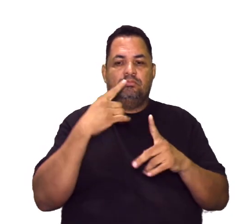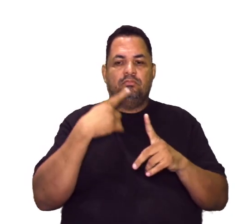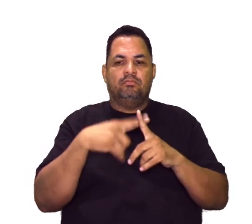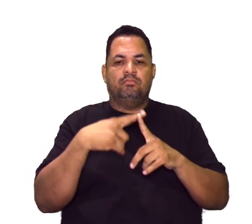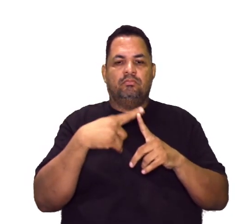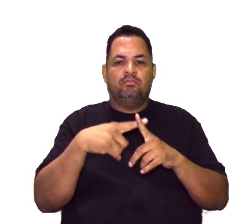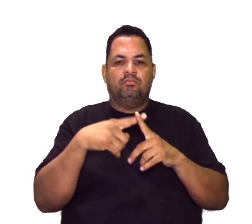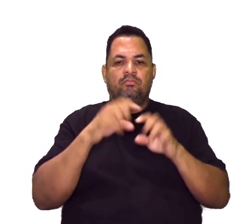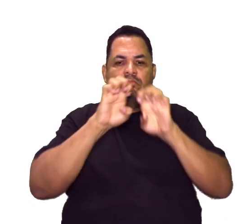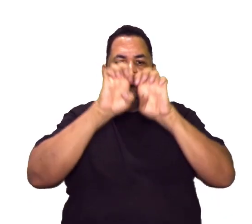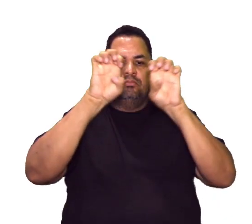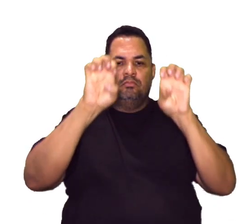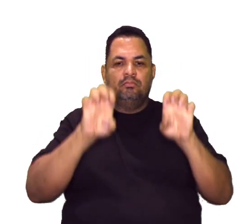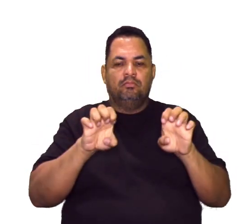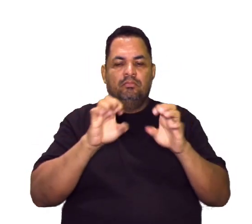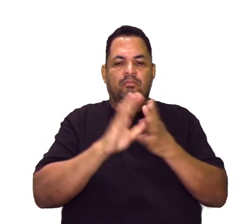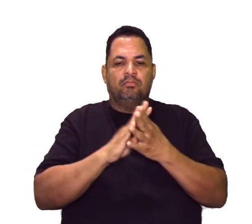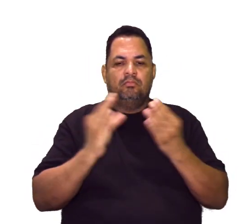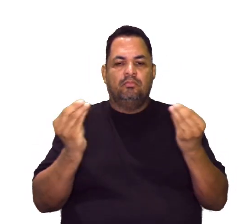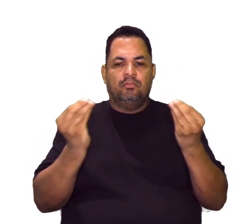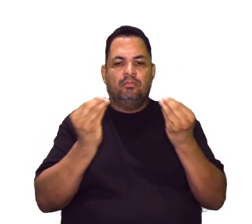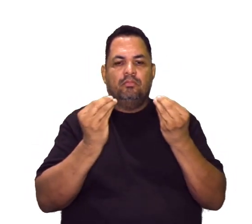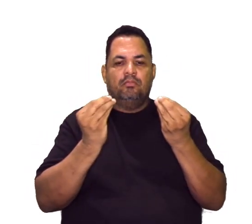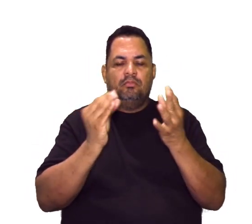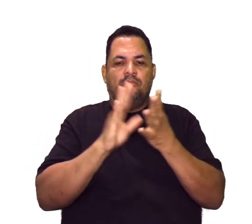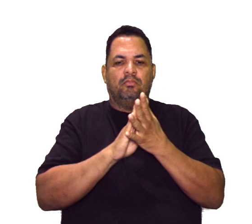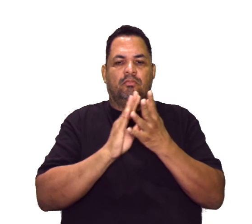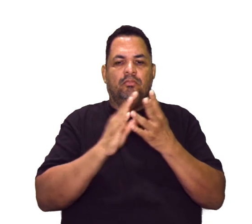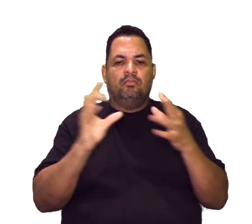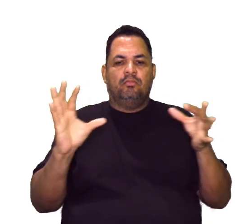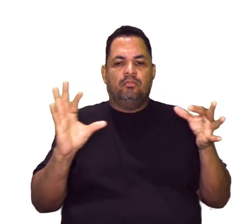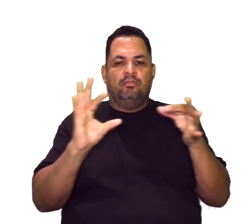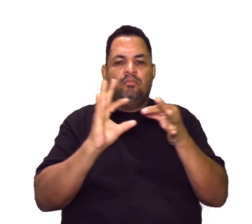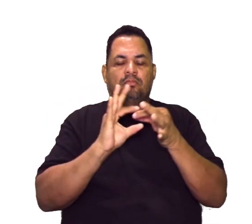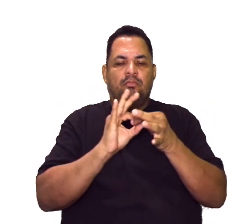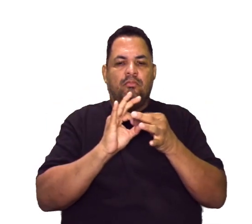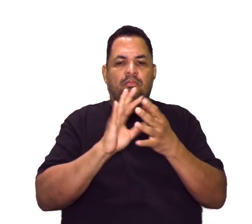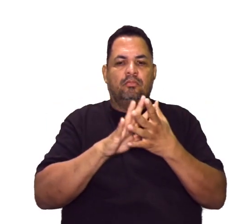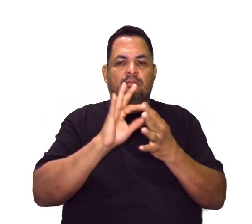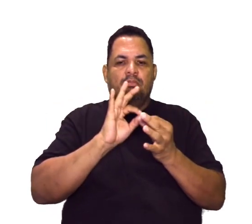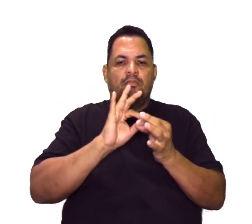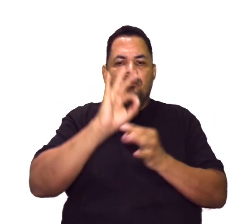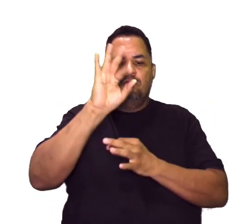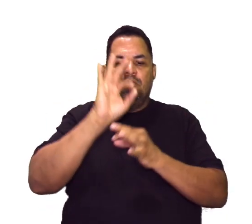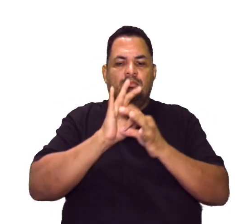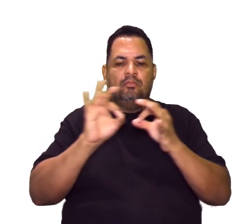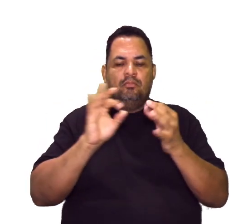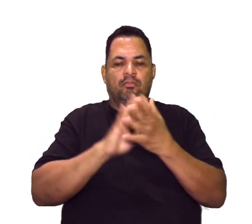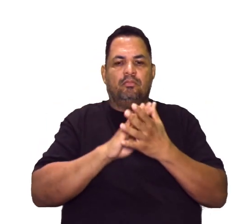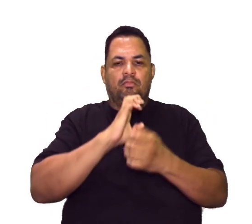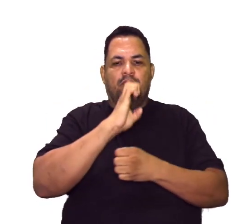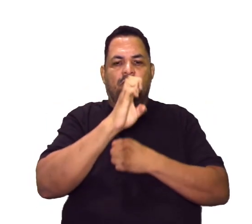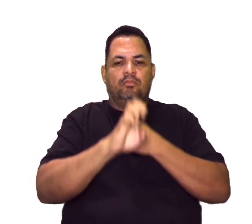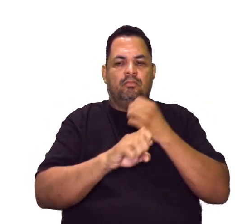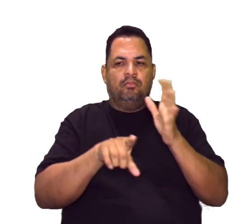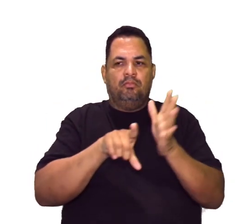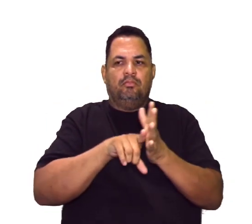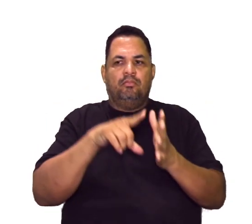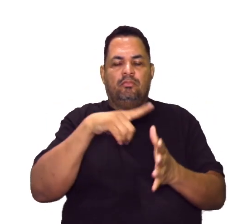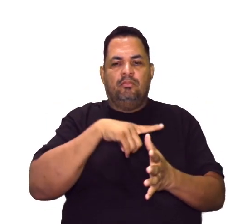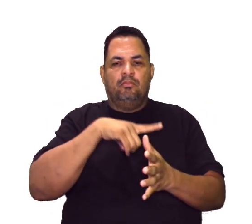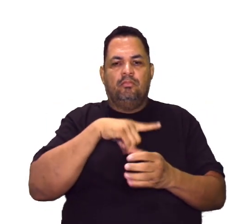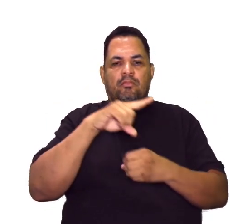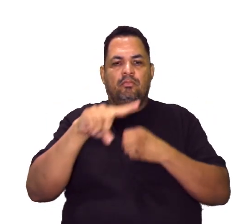causa da estrutura das ligações, da geometria, da eletronegatividade que existe nos